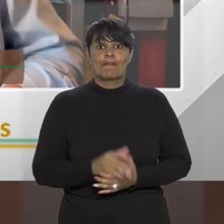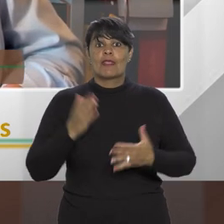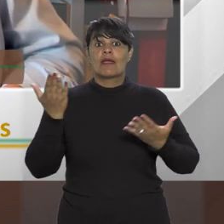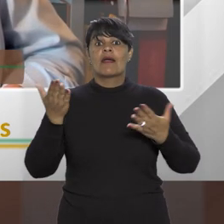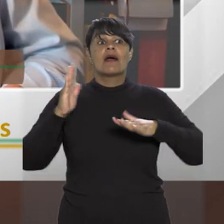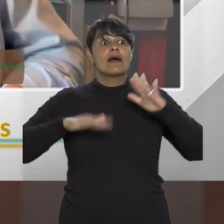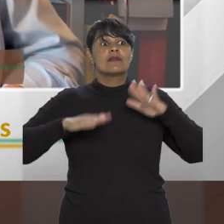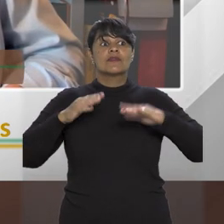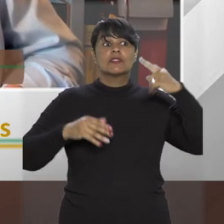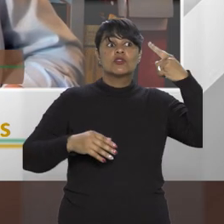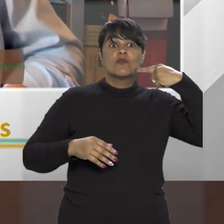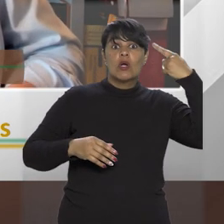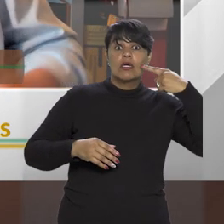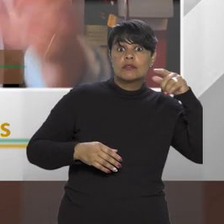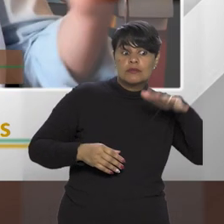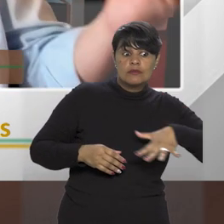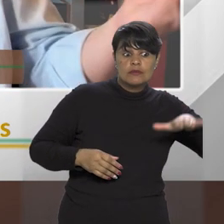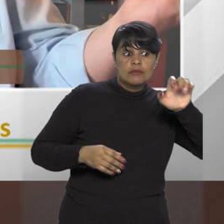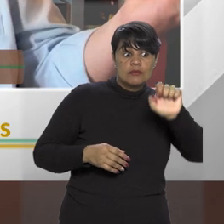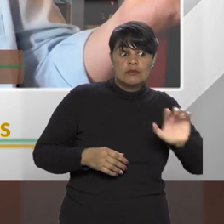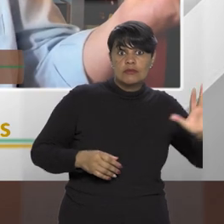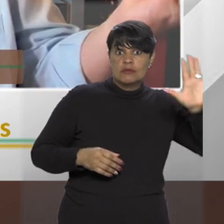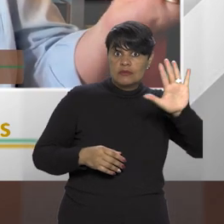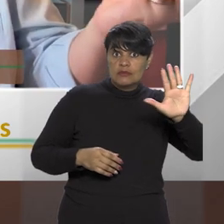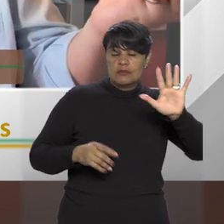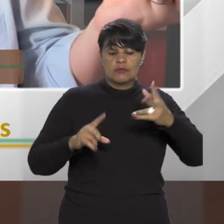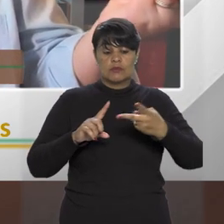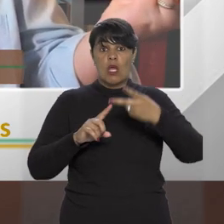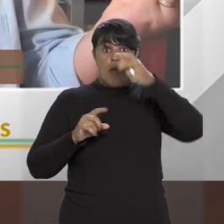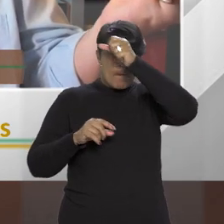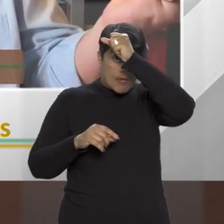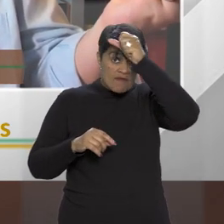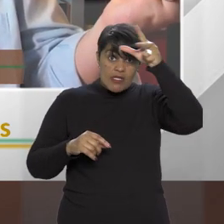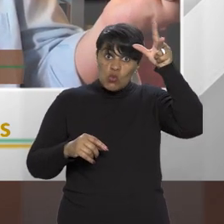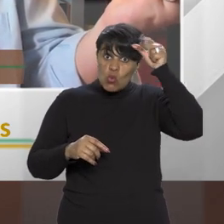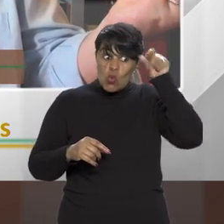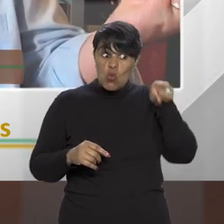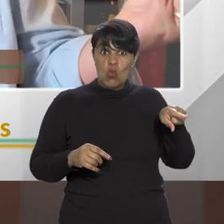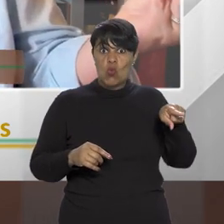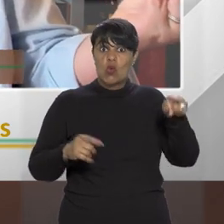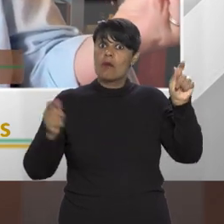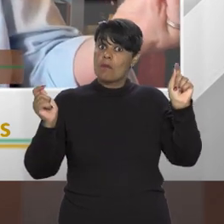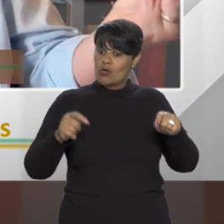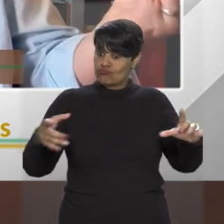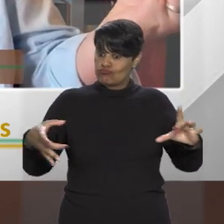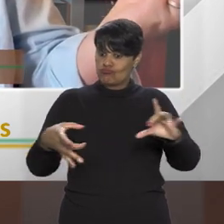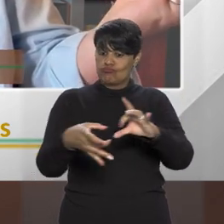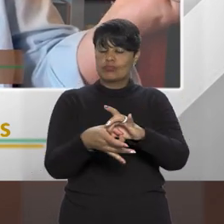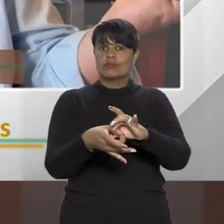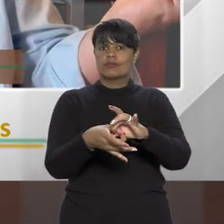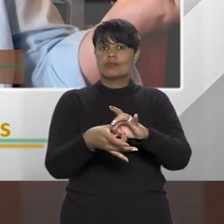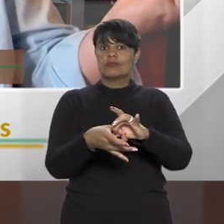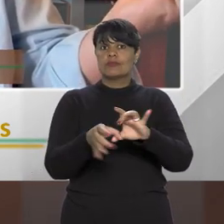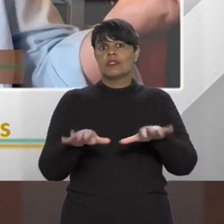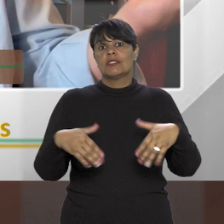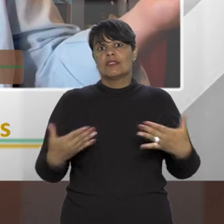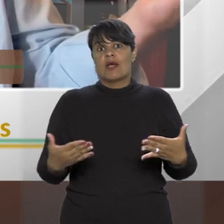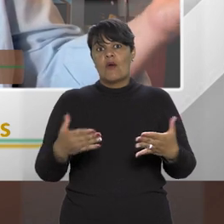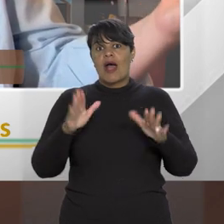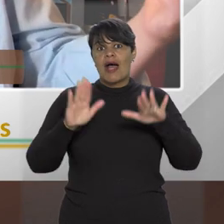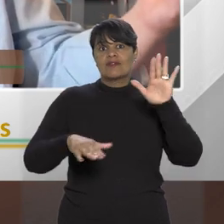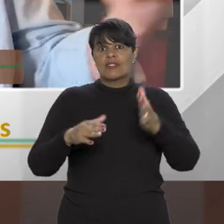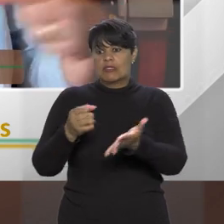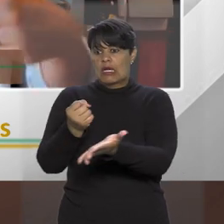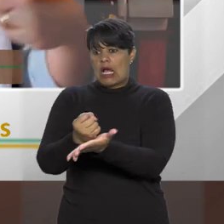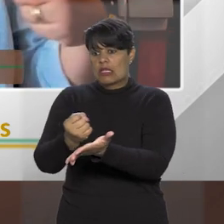Um convênio, por exemplo, que relacione judiciário, cartórios de protesto e procuradoria do município para